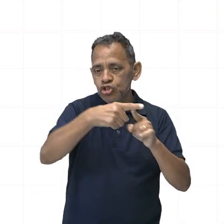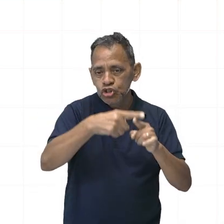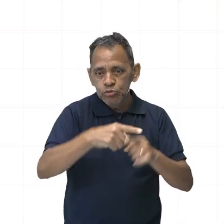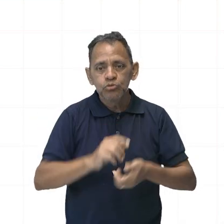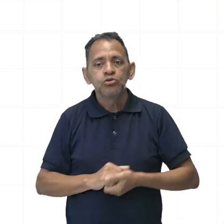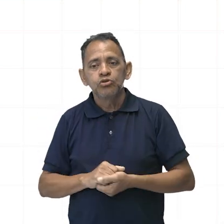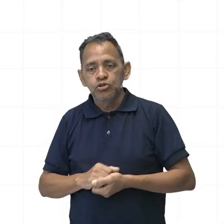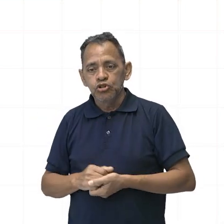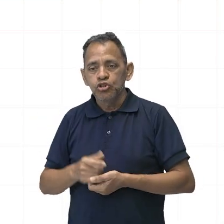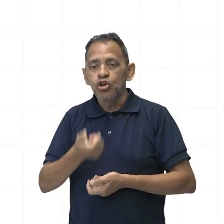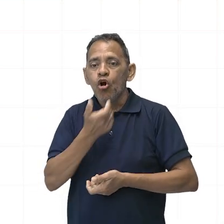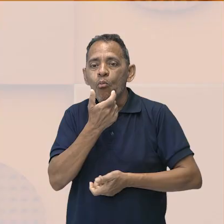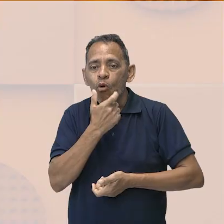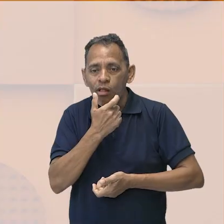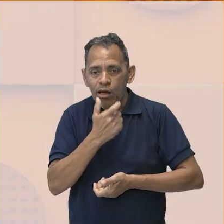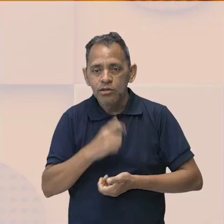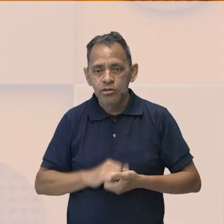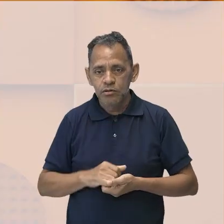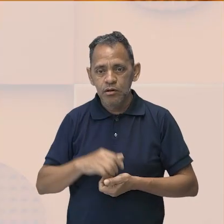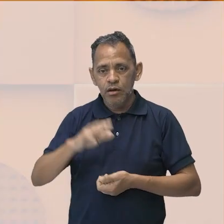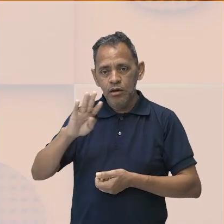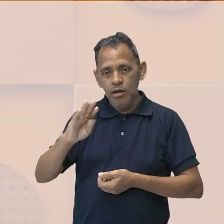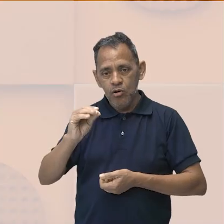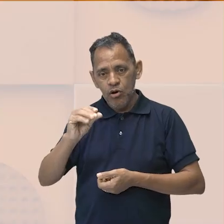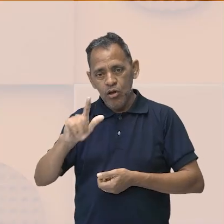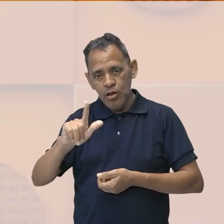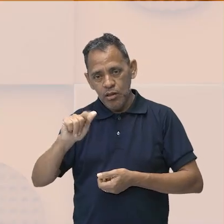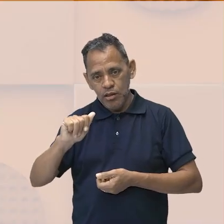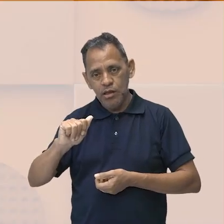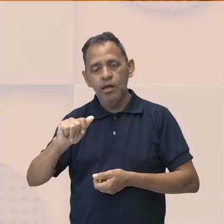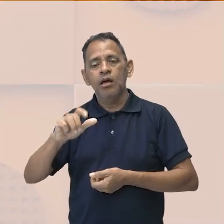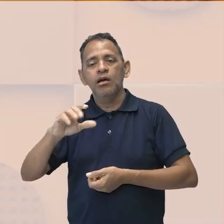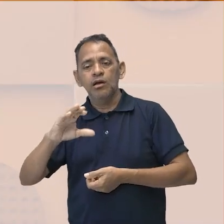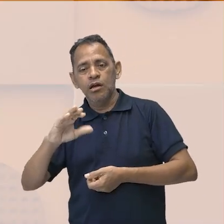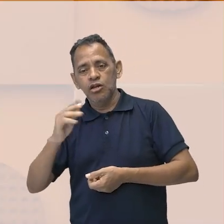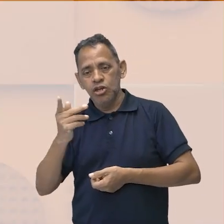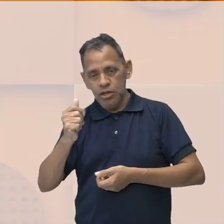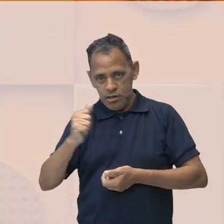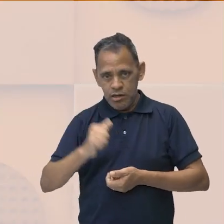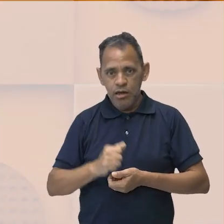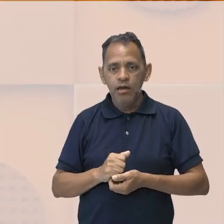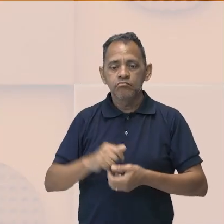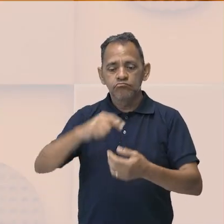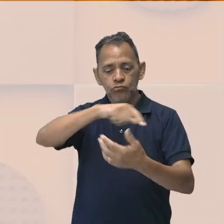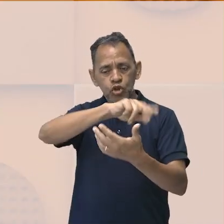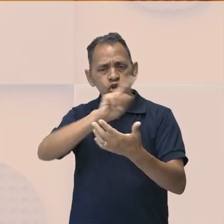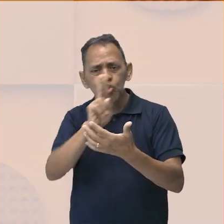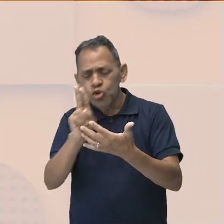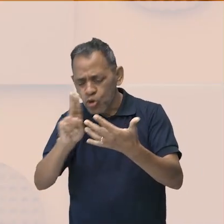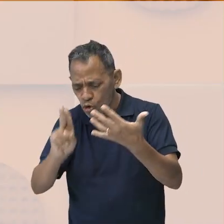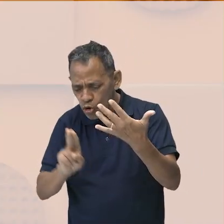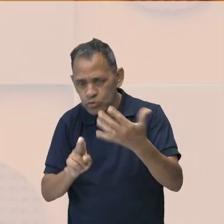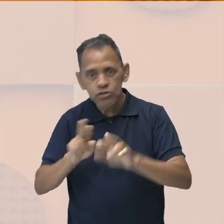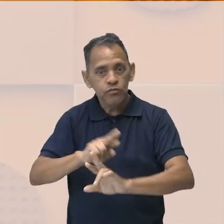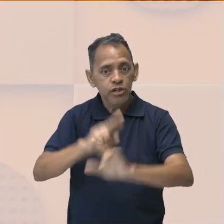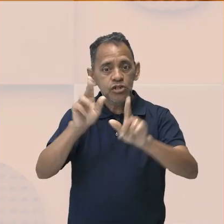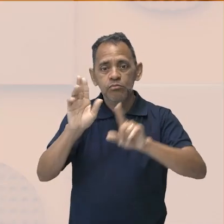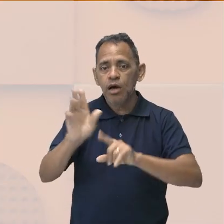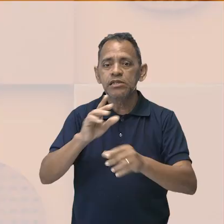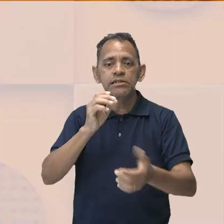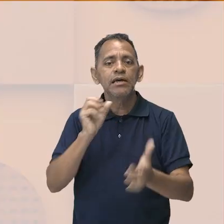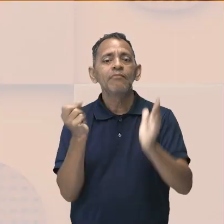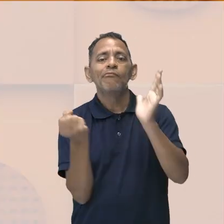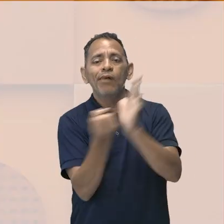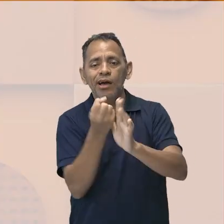né? Vamos ter ali nomes diferentes, porém da mesma marca. Então, o monopólio